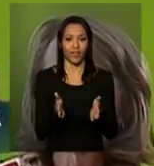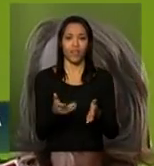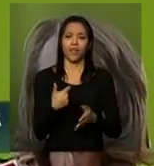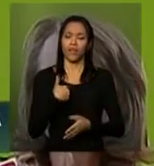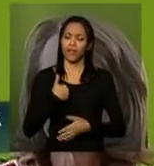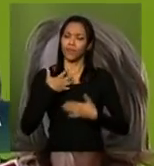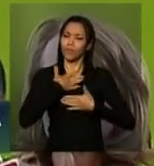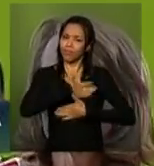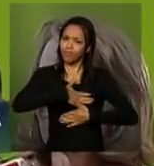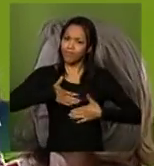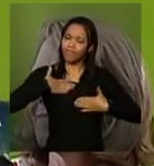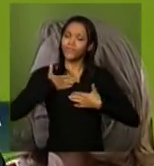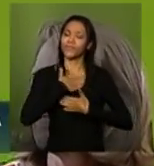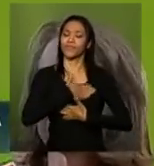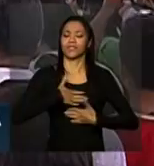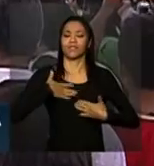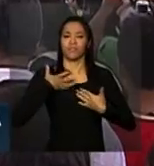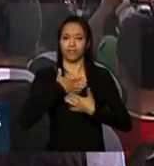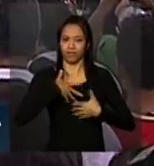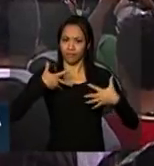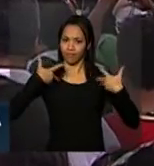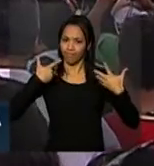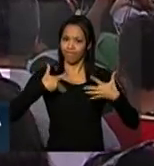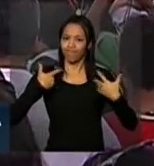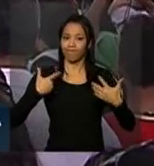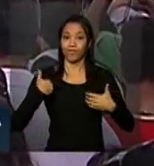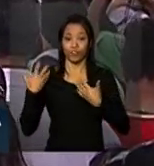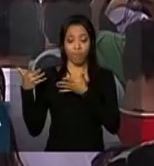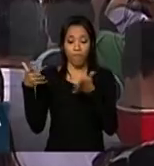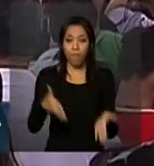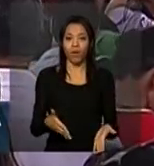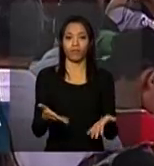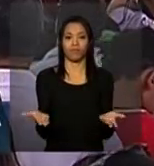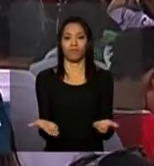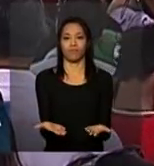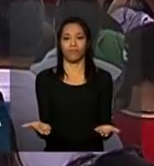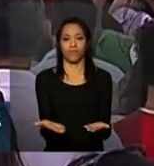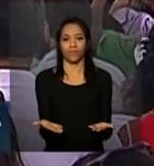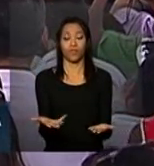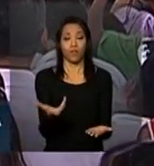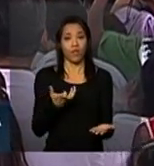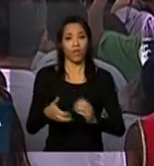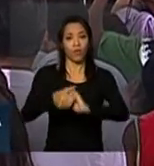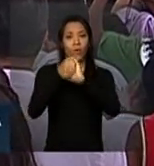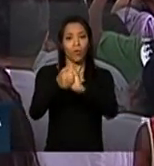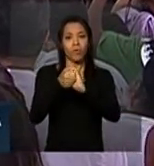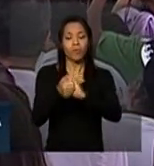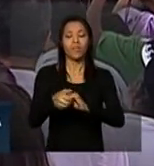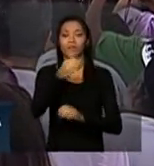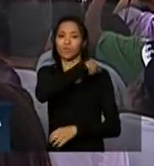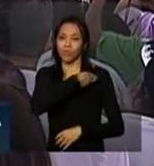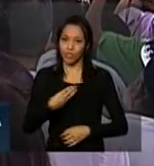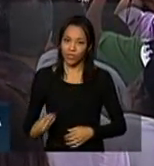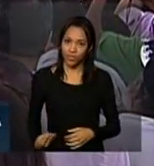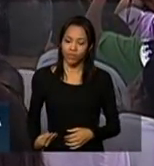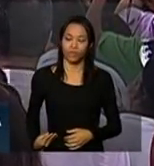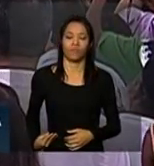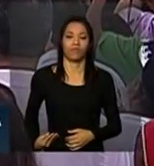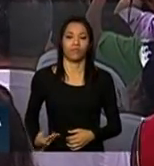eu tô muito feliz de participar dela queria cumprimentar os ministros de